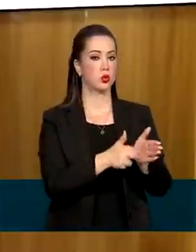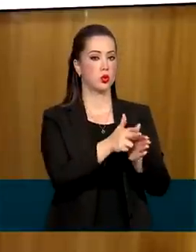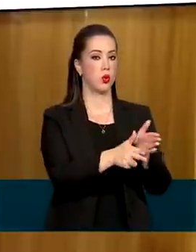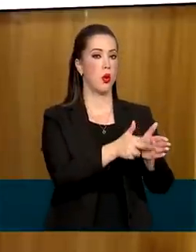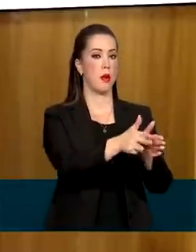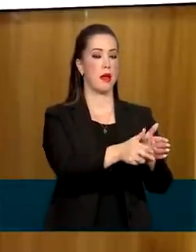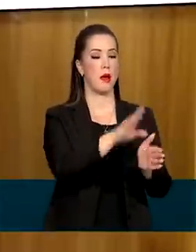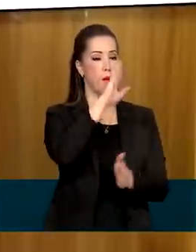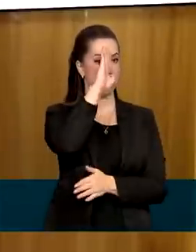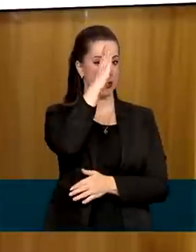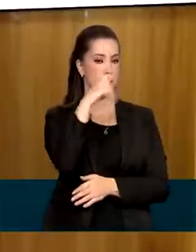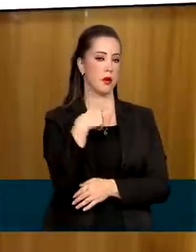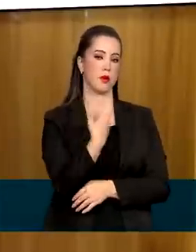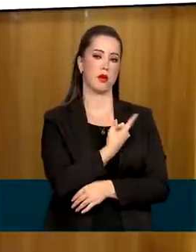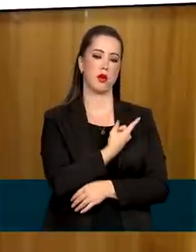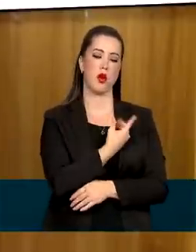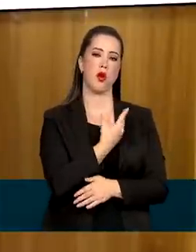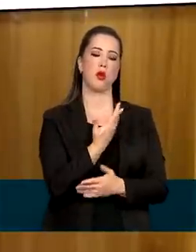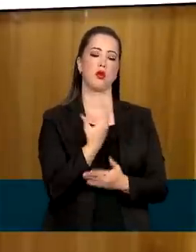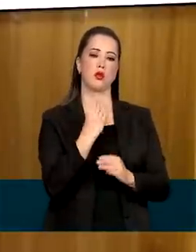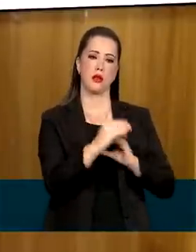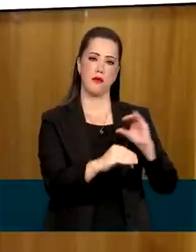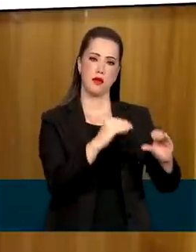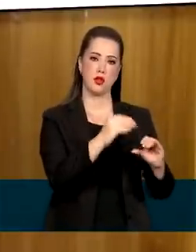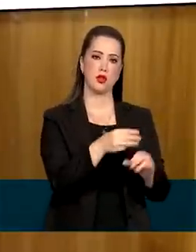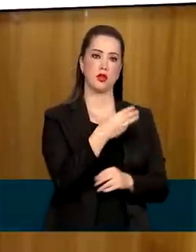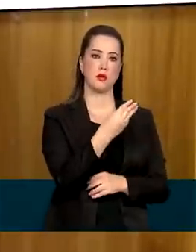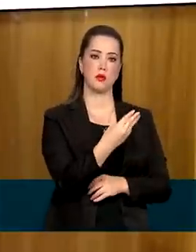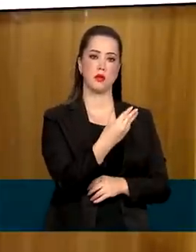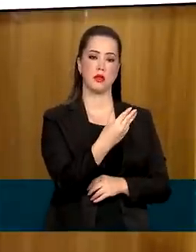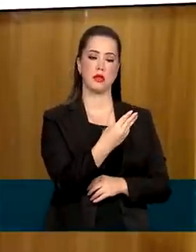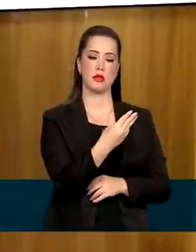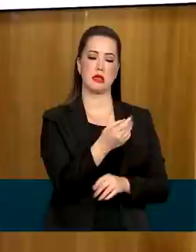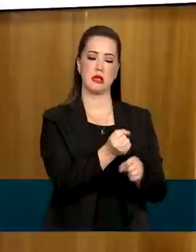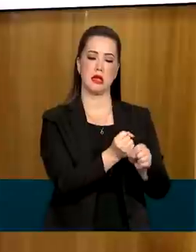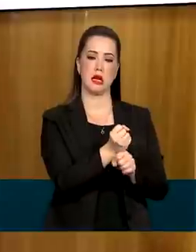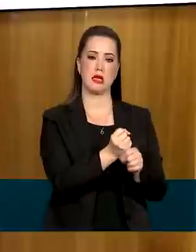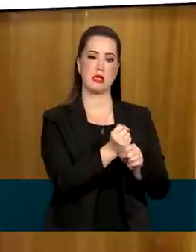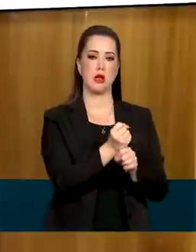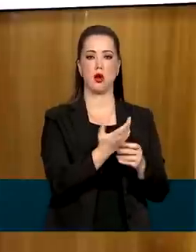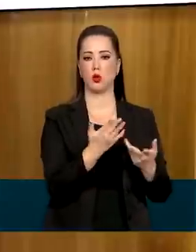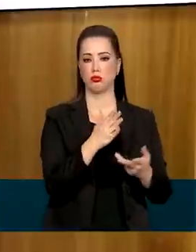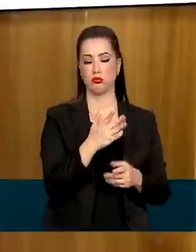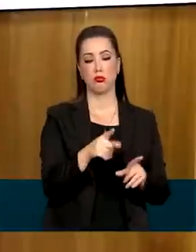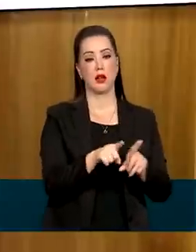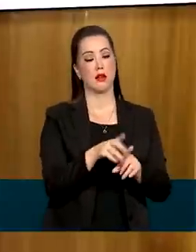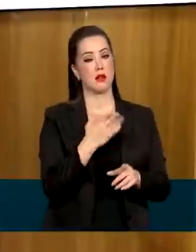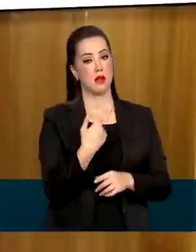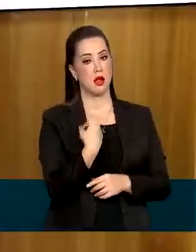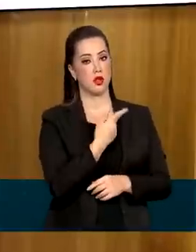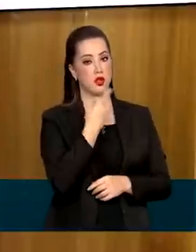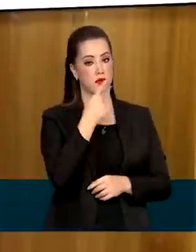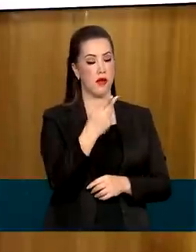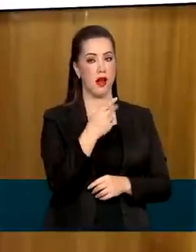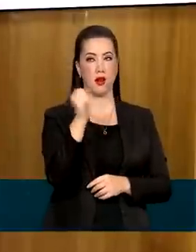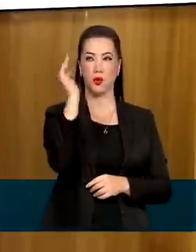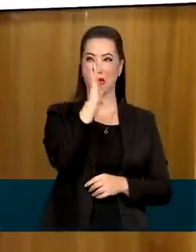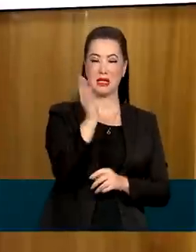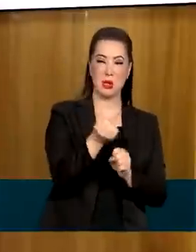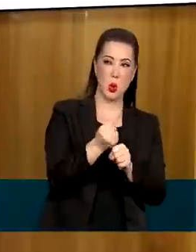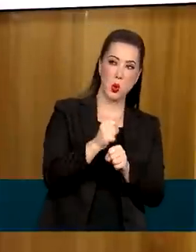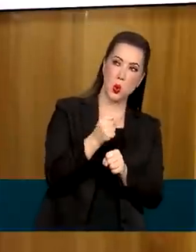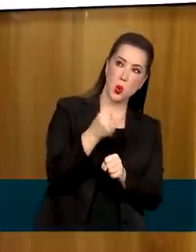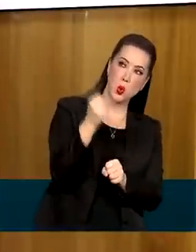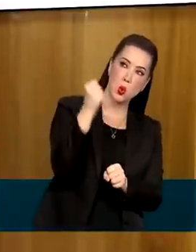principal modo que nós investimos Nesses últimos três anos e meio nós estamos falando de um país com dimensões continentais o Brasil é um gigante